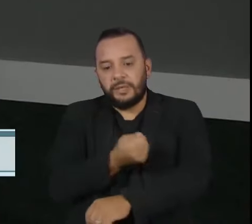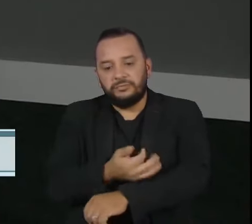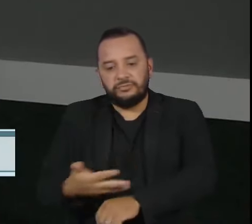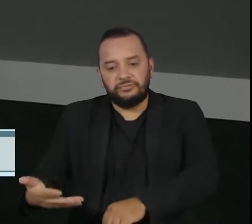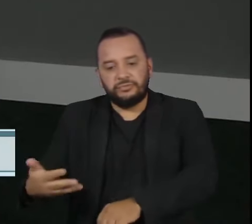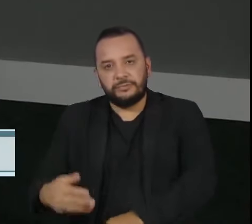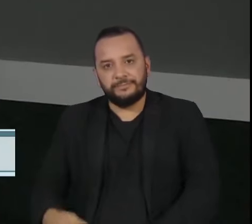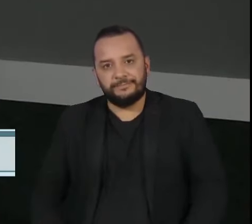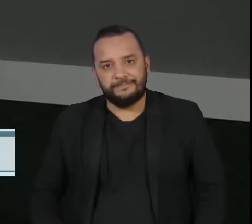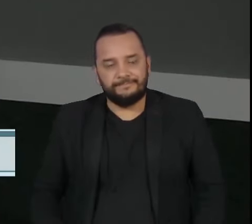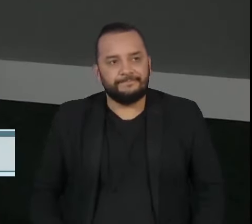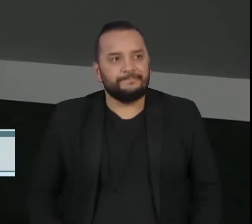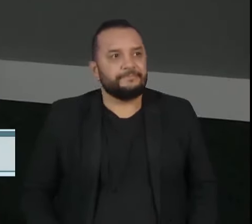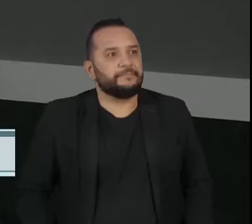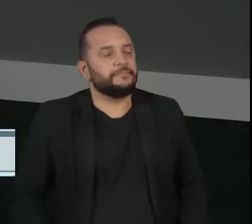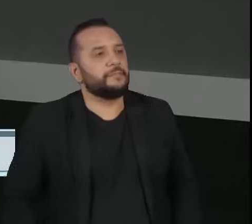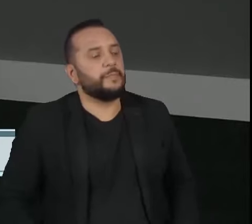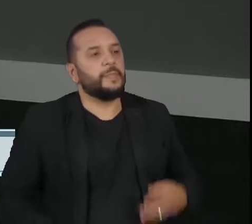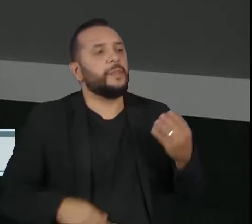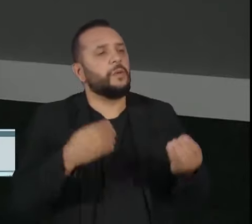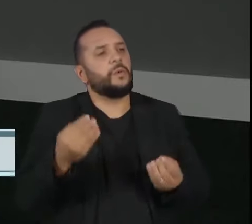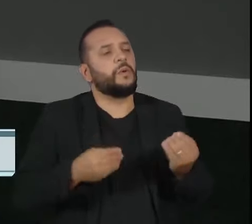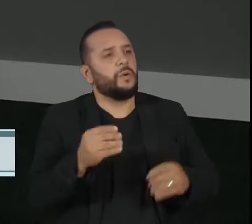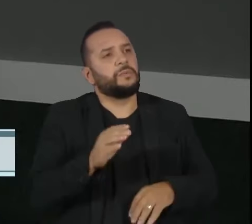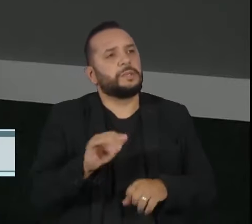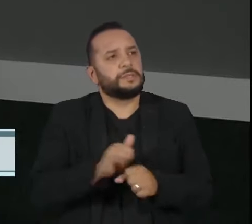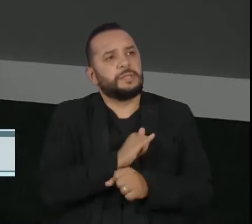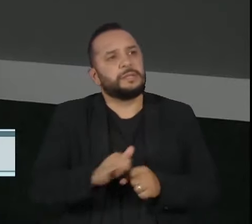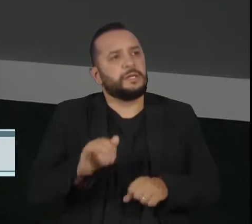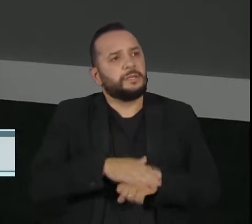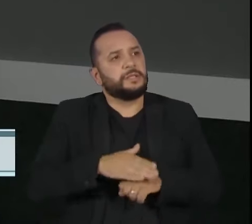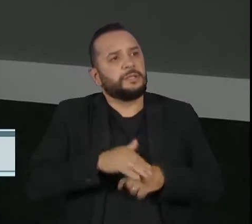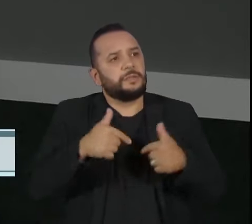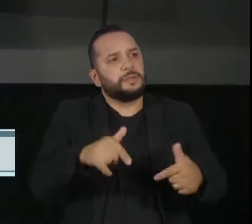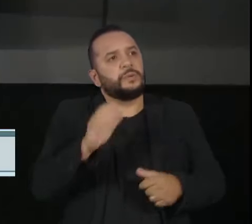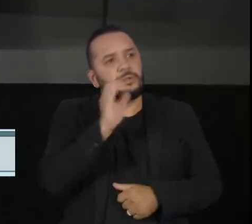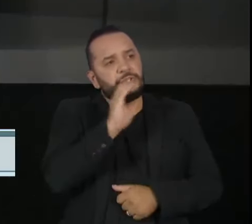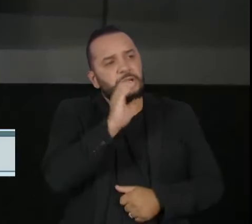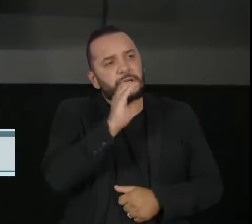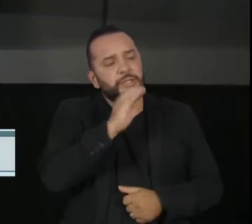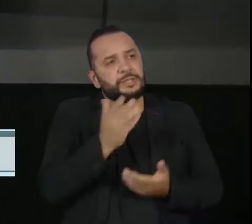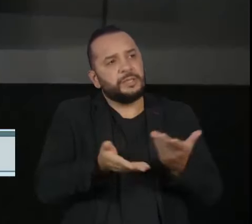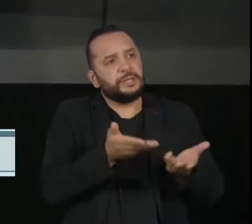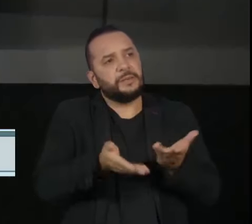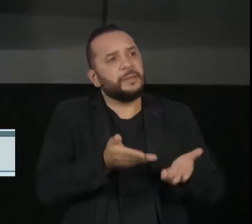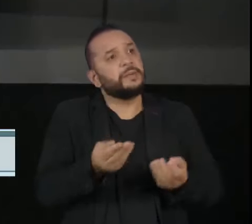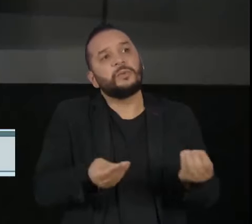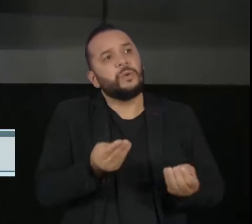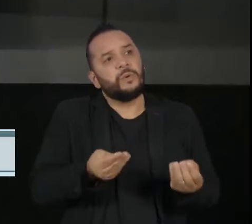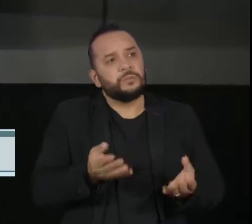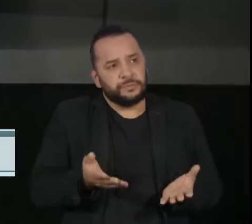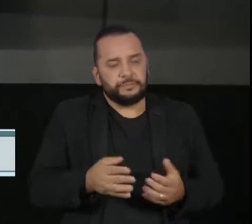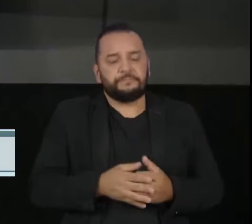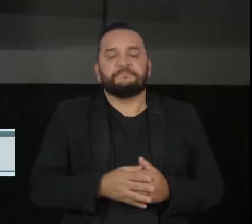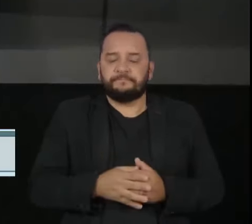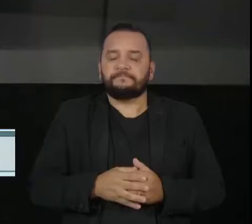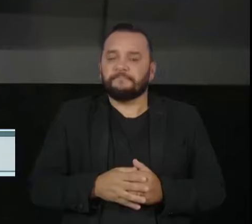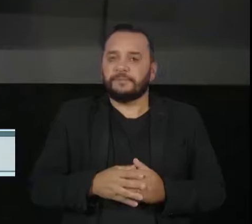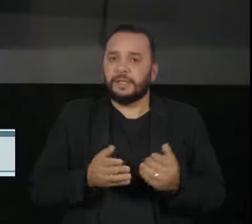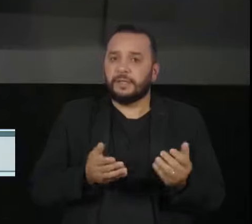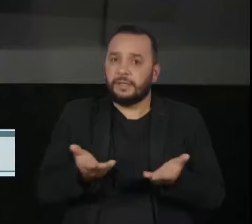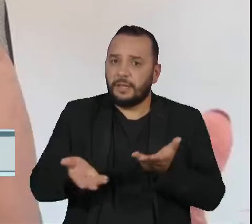forma hoje ou a urgência para a garantia de direitos da população hemofílica? O tratamento no Brasil é